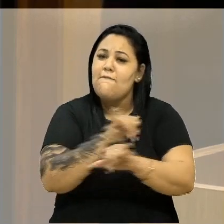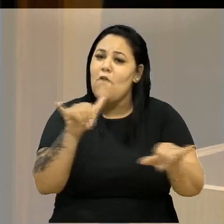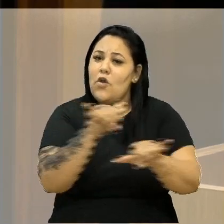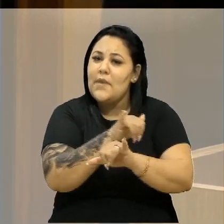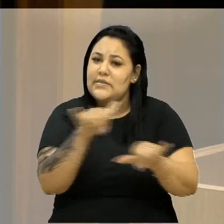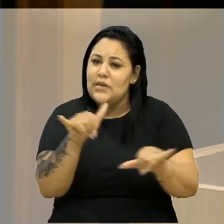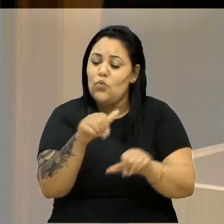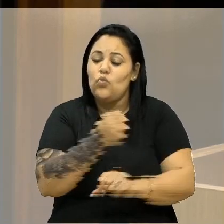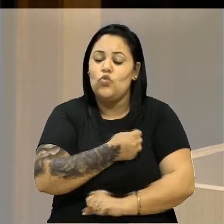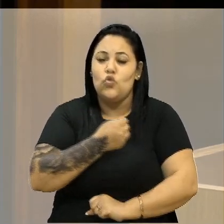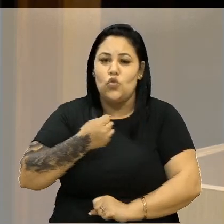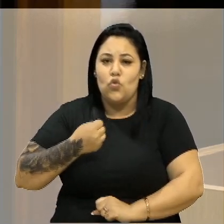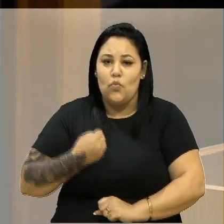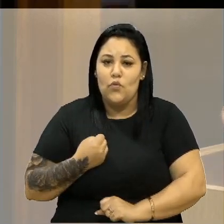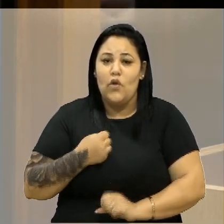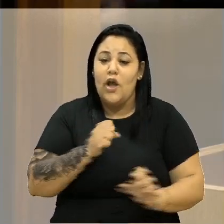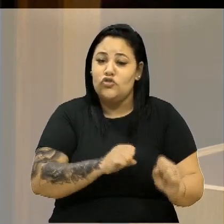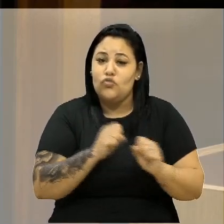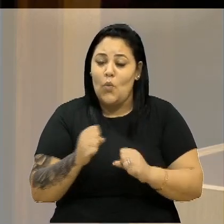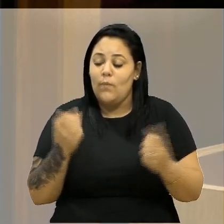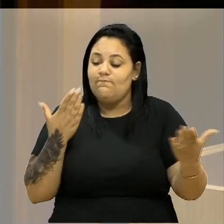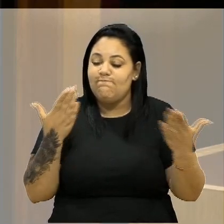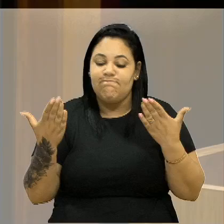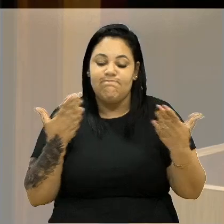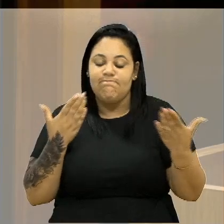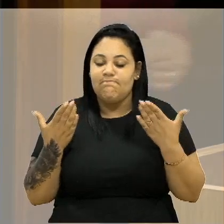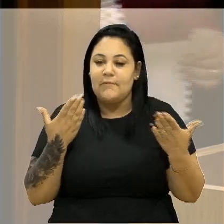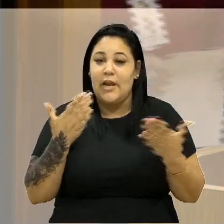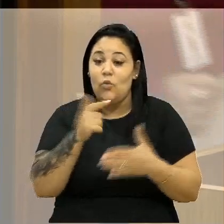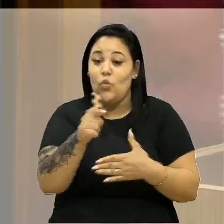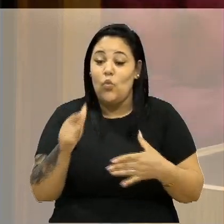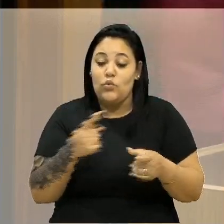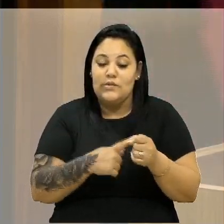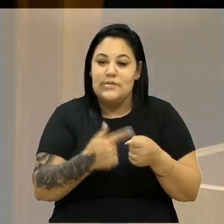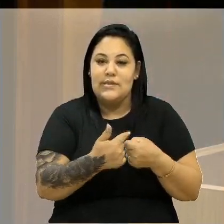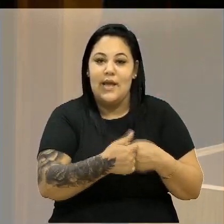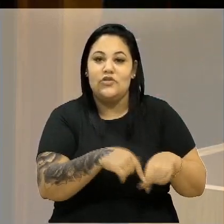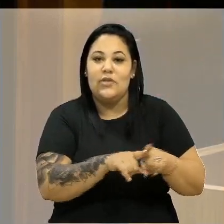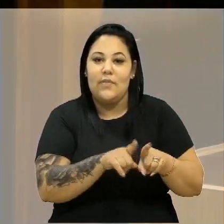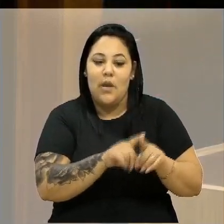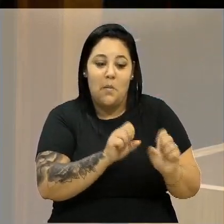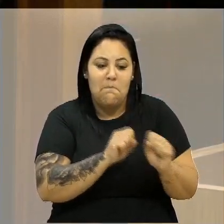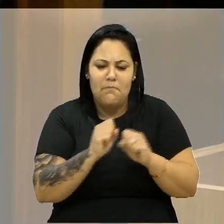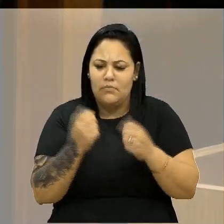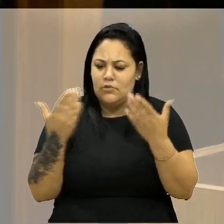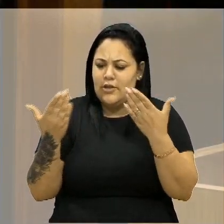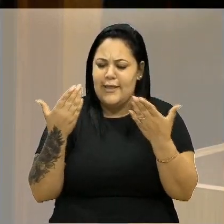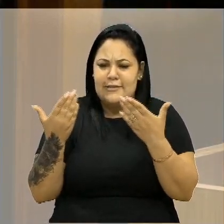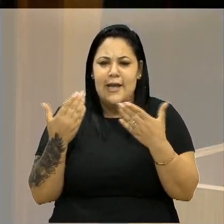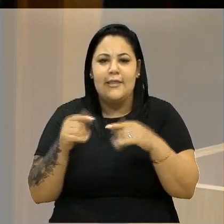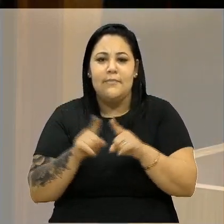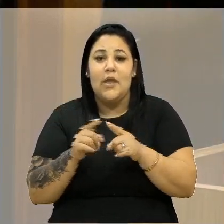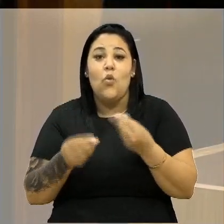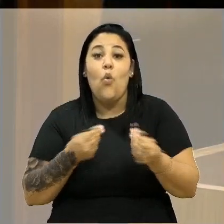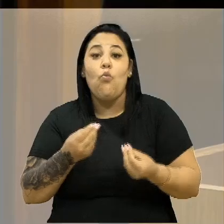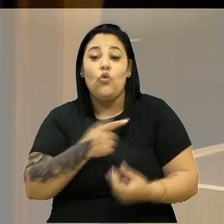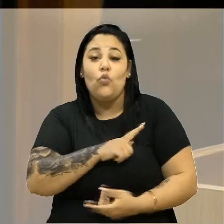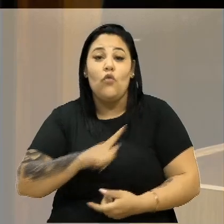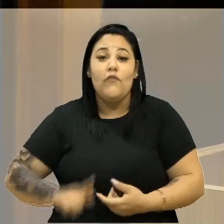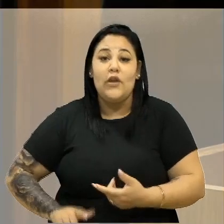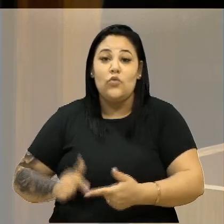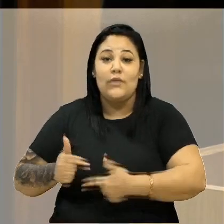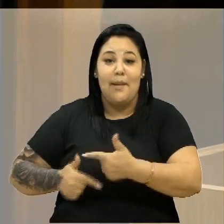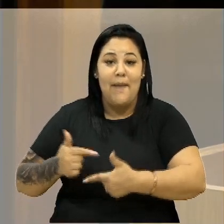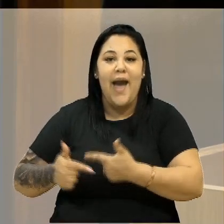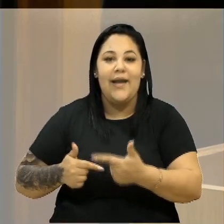informações e números, a gente pode comparar com outras cidades e pode avaliar como é que está atuando o governo que está